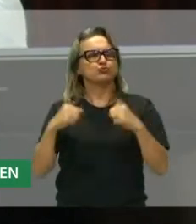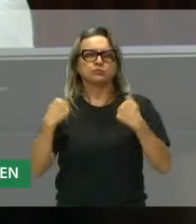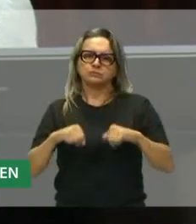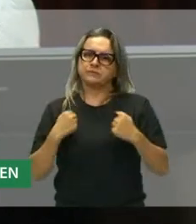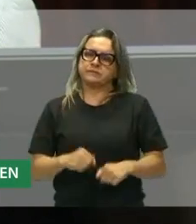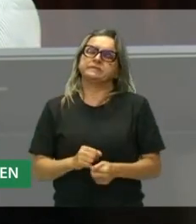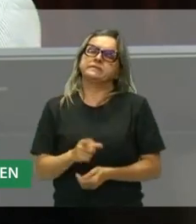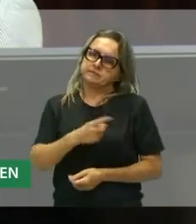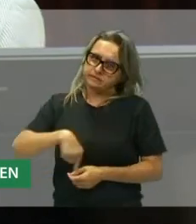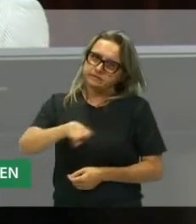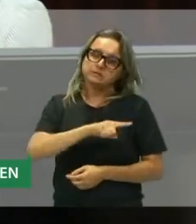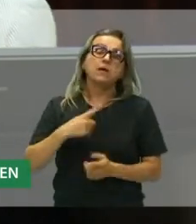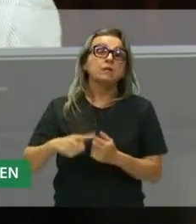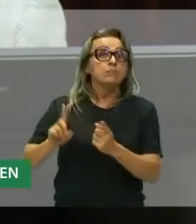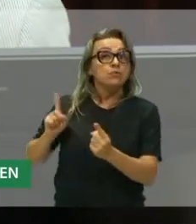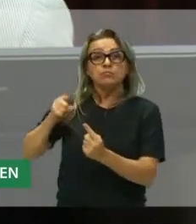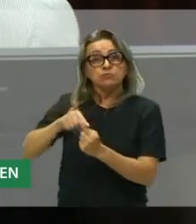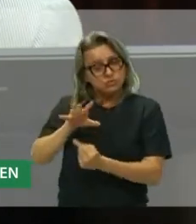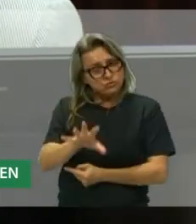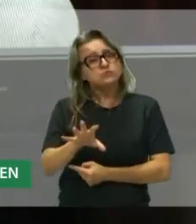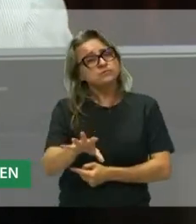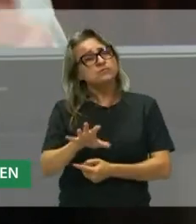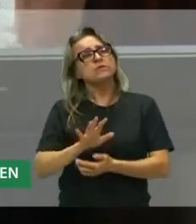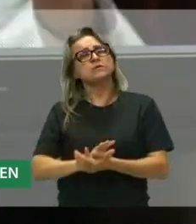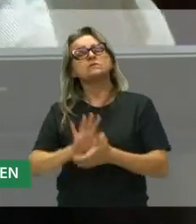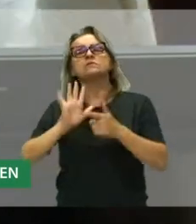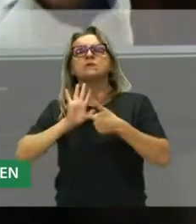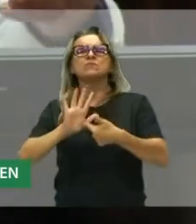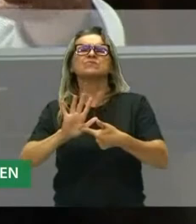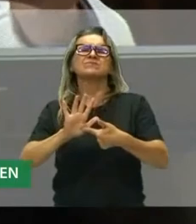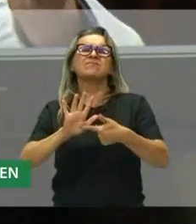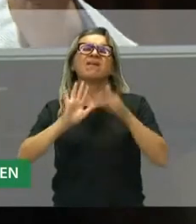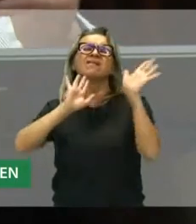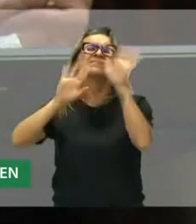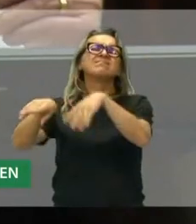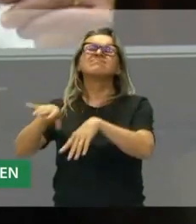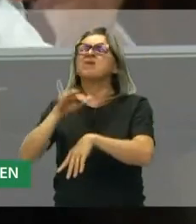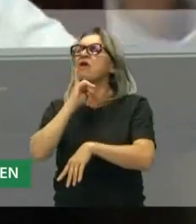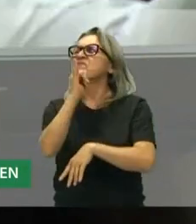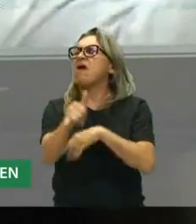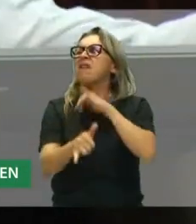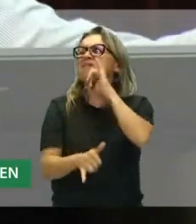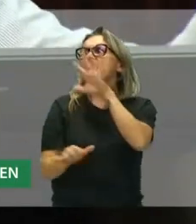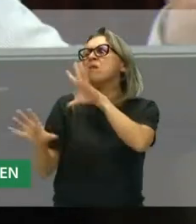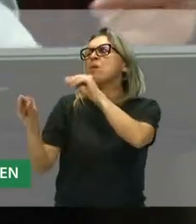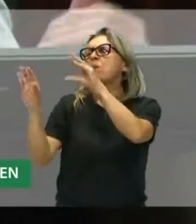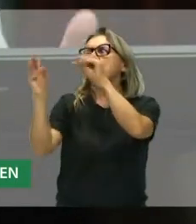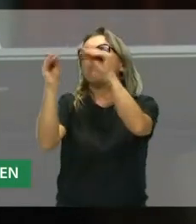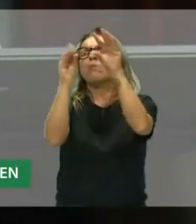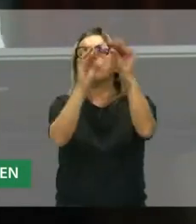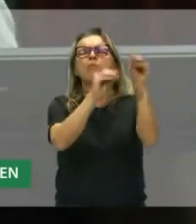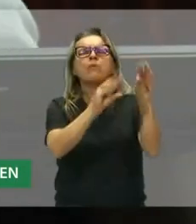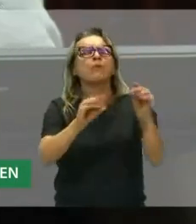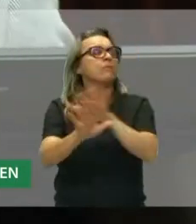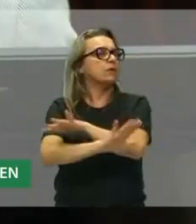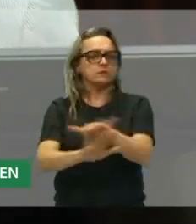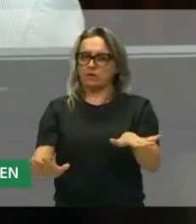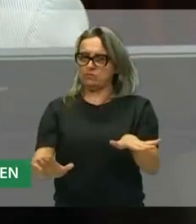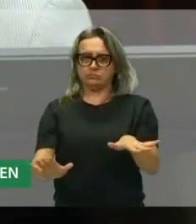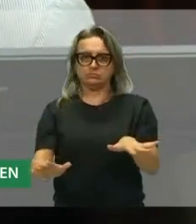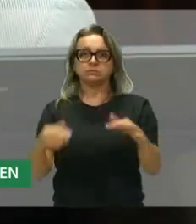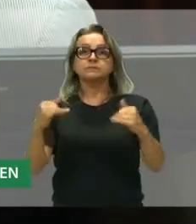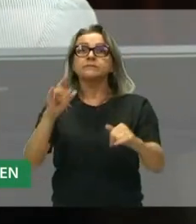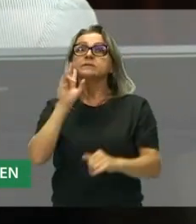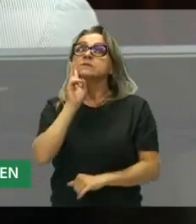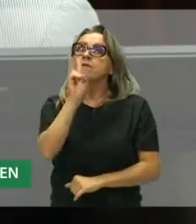disposição. Que o objetivo é esse mesmo, era trazer, chega de ficar falando nas esquinas, chega de ficar falando nos bastidores, a gente precisa ver o